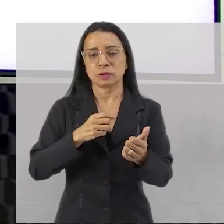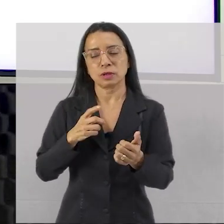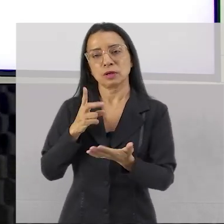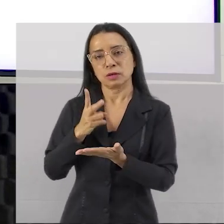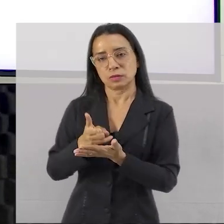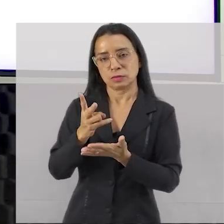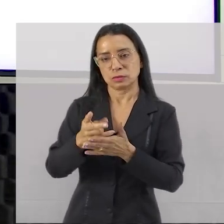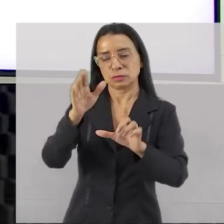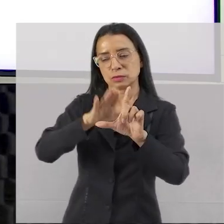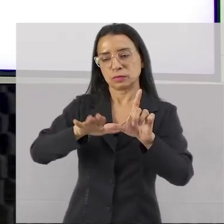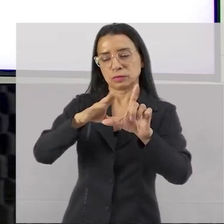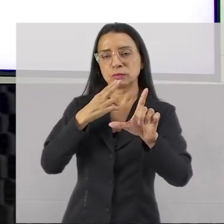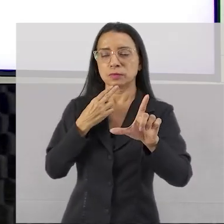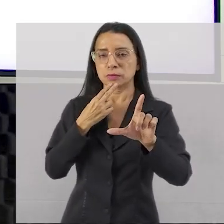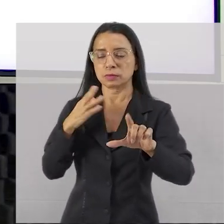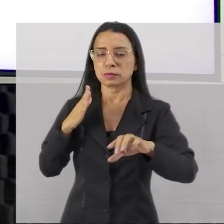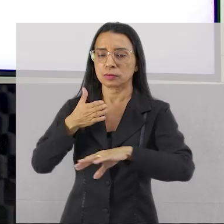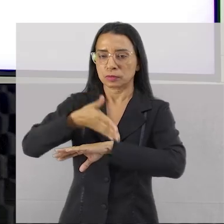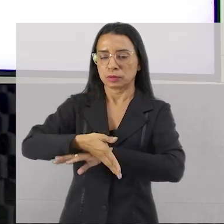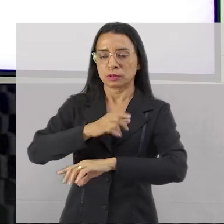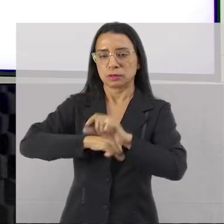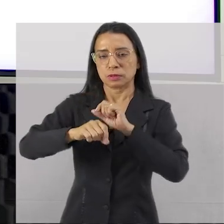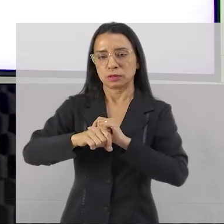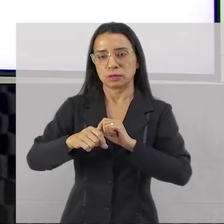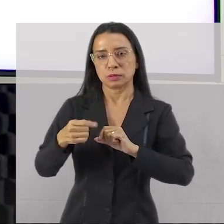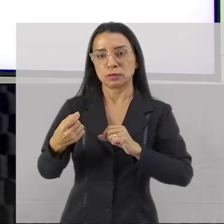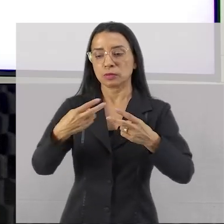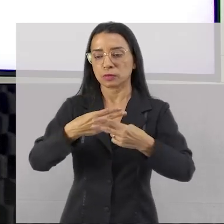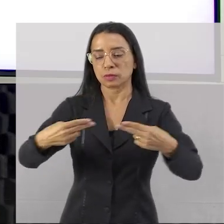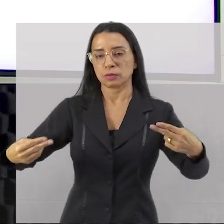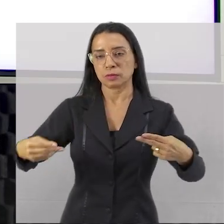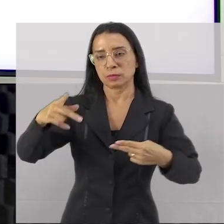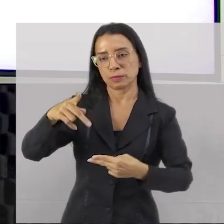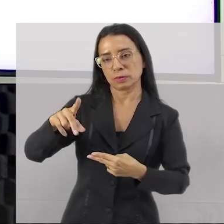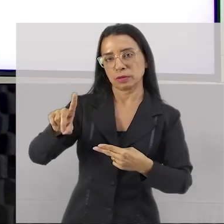plataforma, acesse o nosso material em PDF,